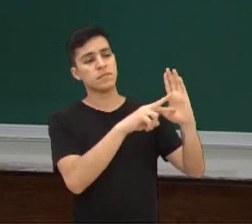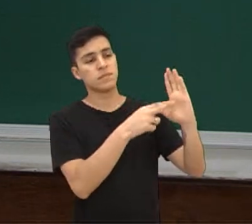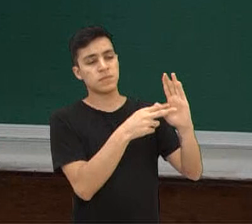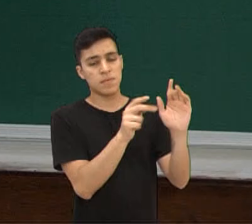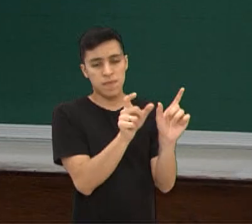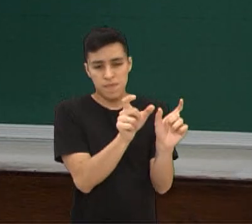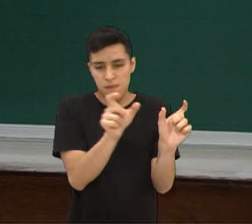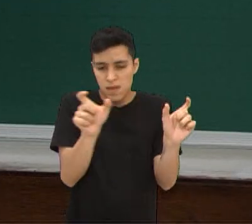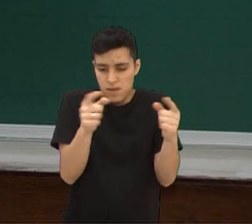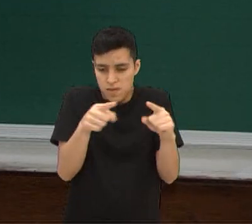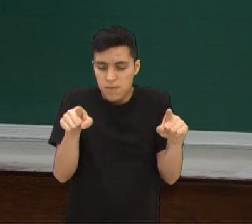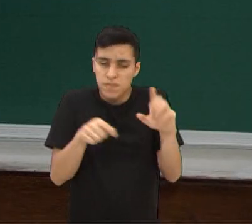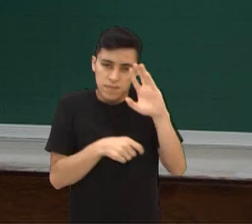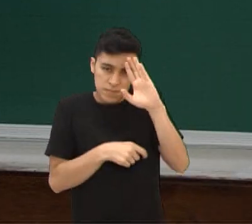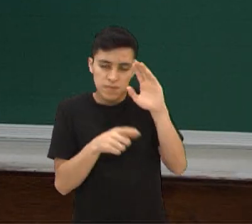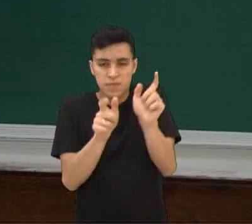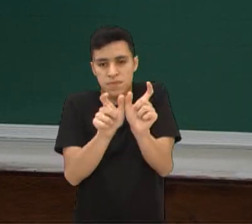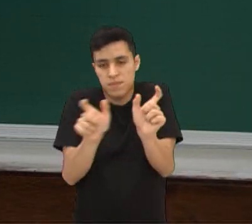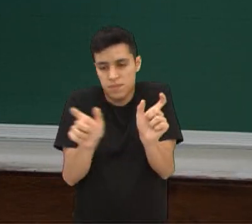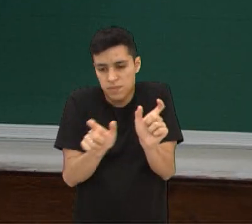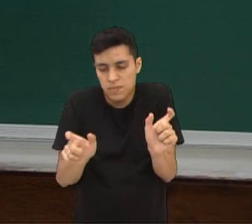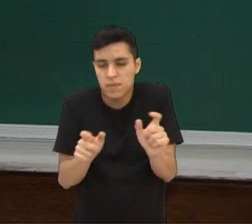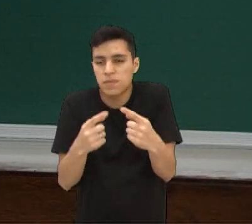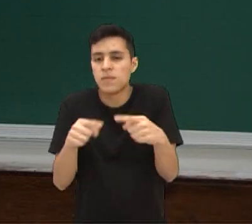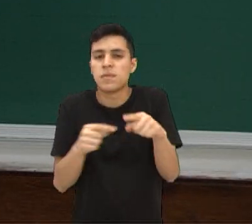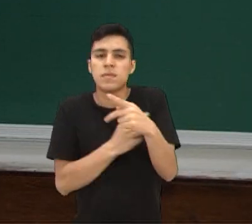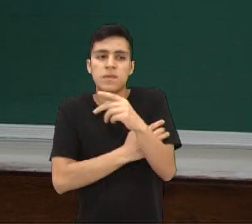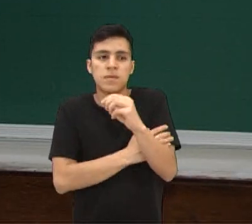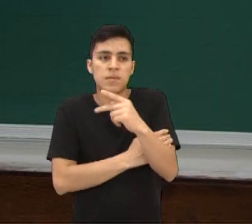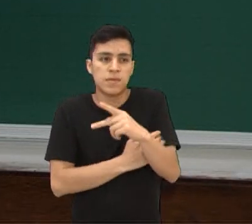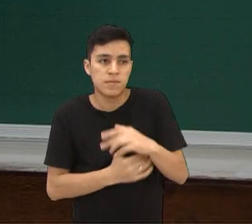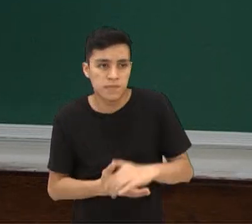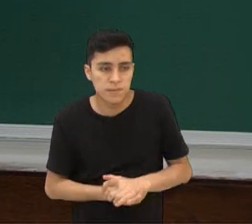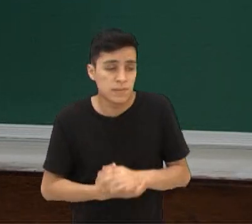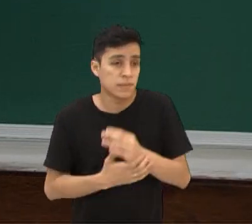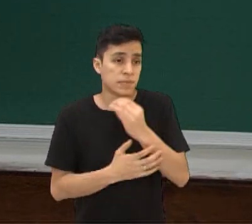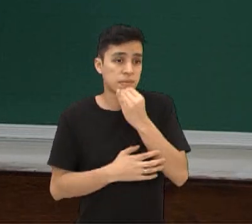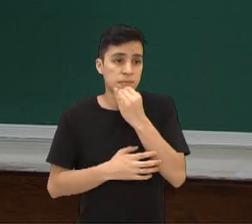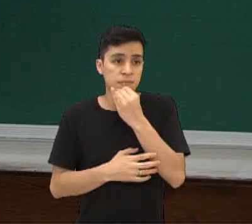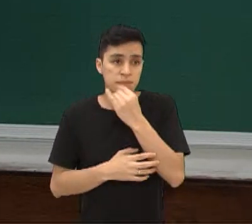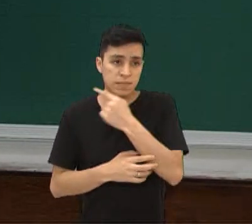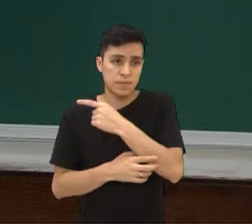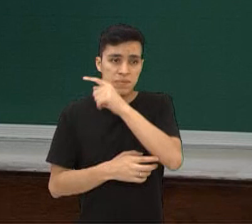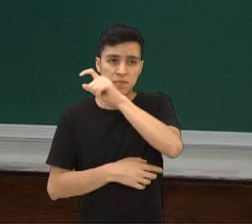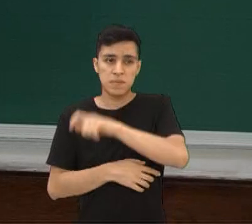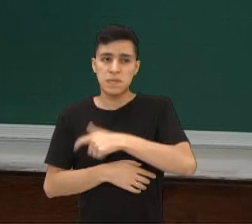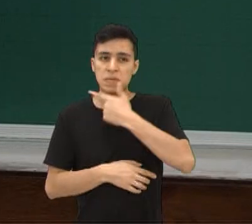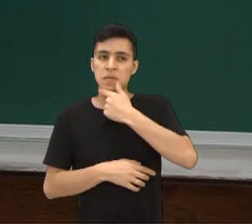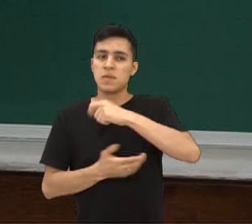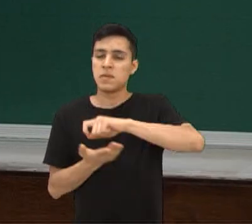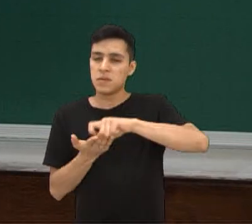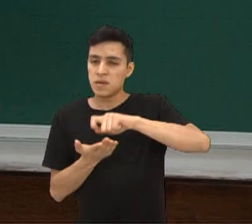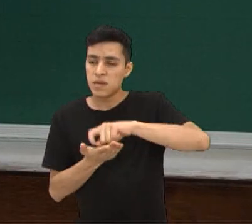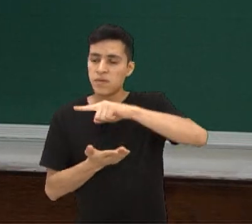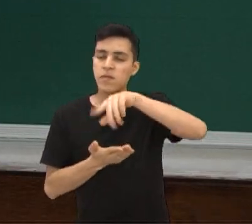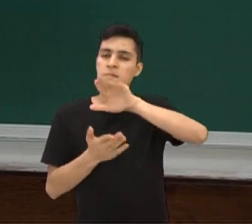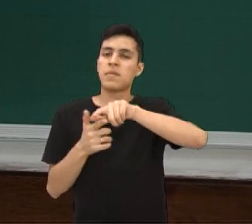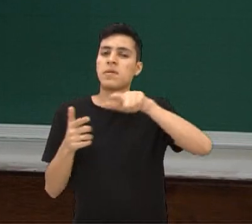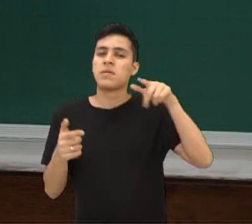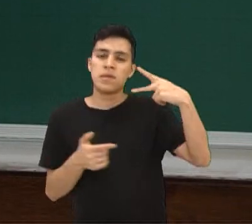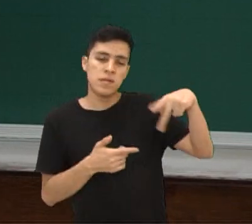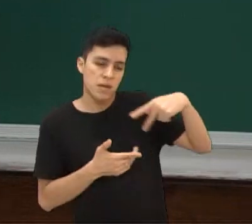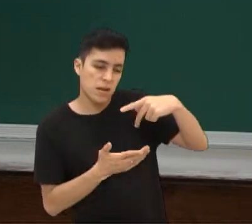especialmente uma música pop. Por exemplo, Paul Simon escreveu a maioria das suas músicas, ou a letra da maioria de suas